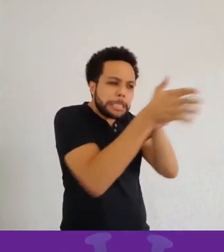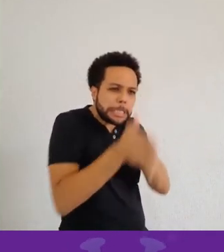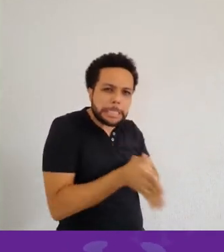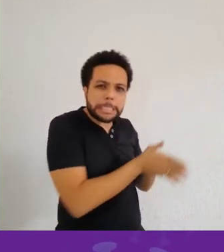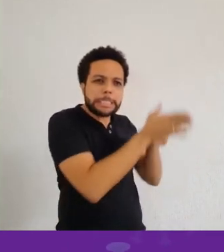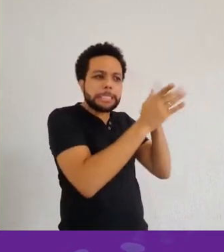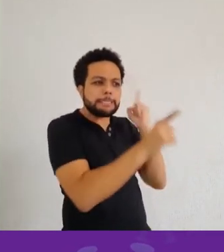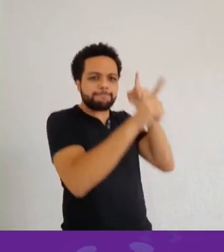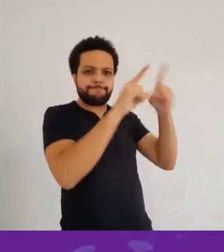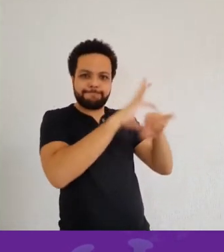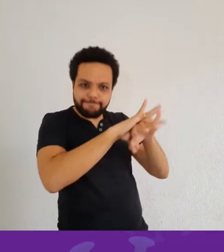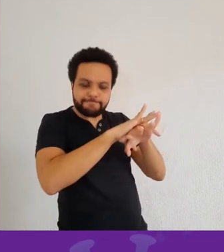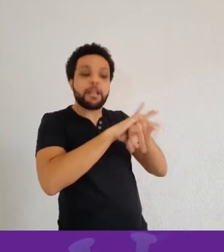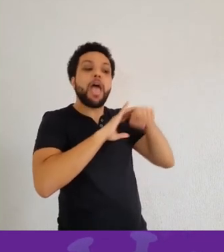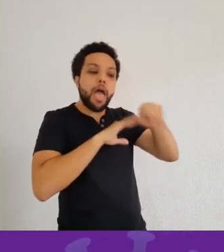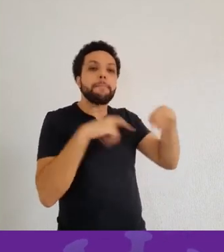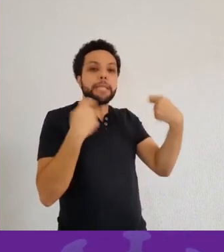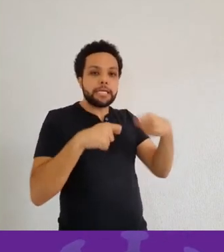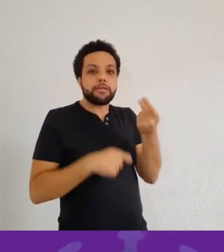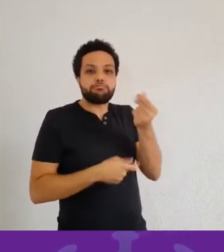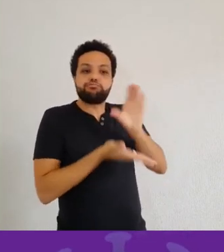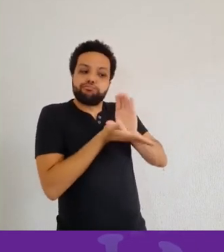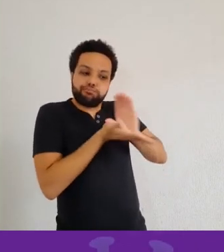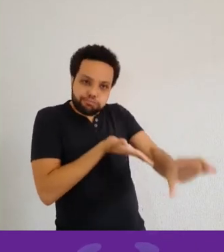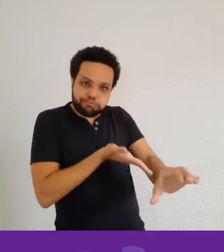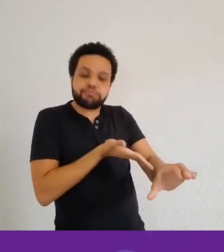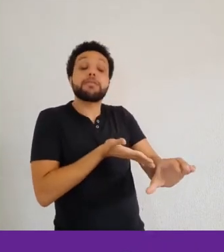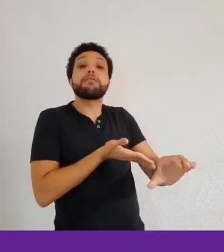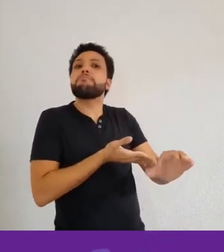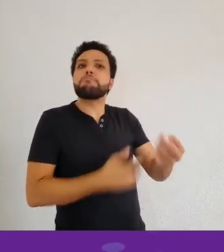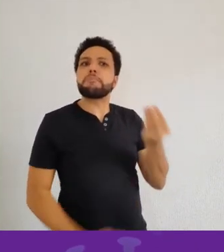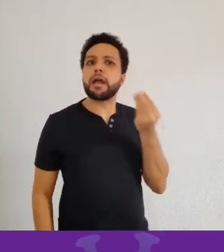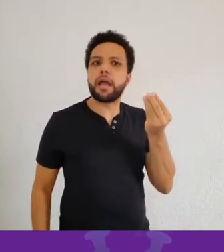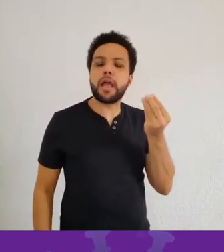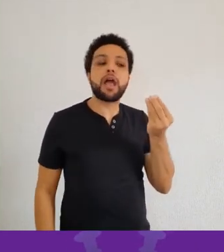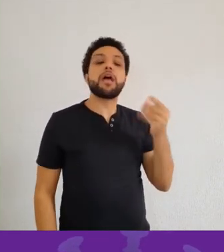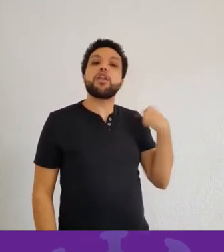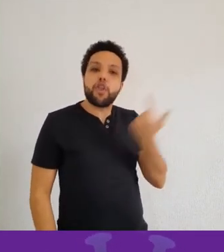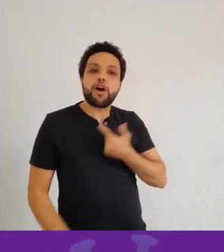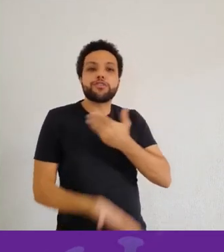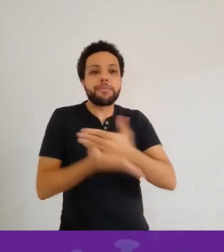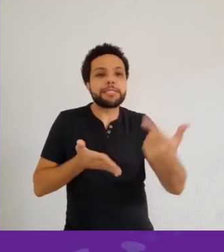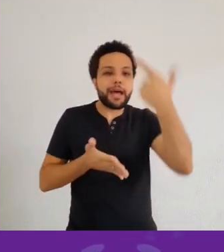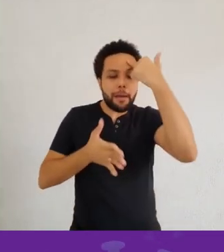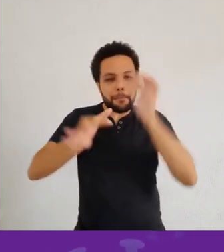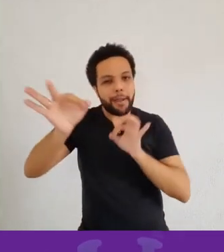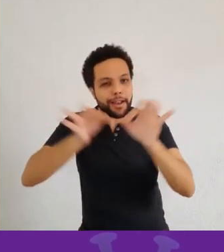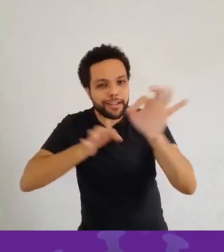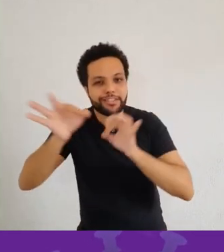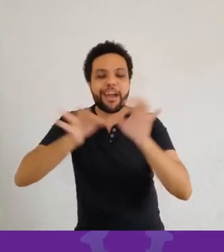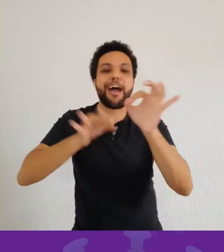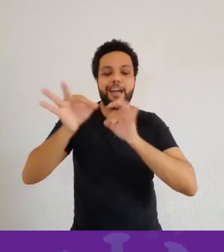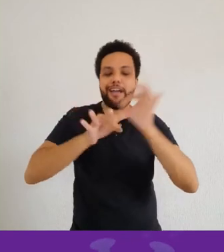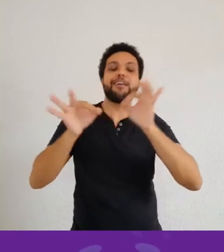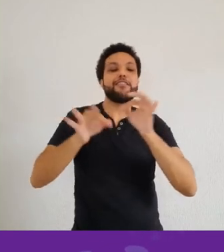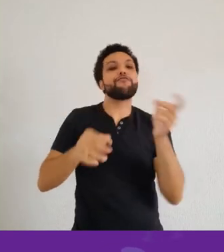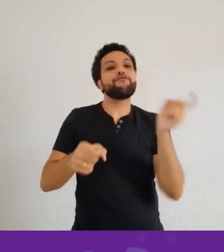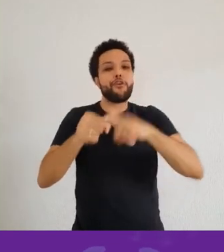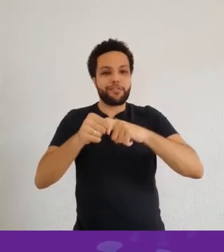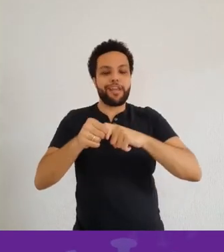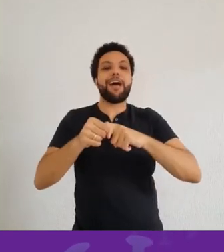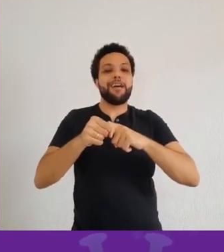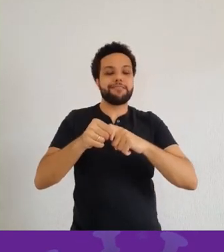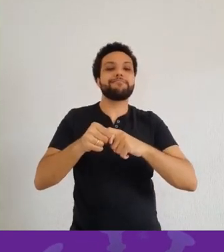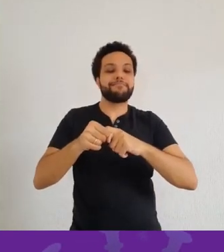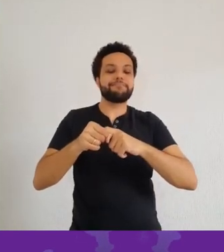vigilância epidemiológica principalmente das testagens diagnósticas para que seja possível começarmos a organizar